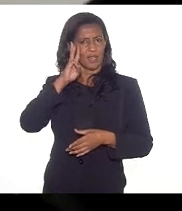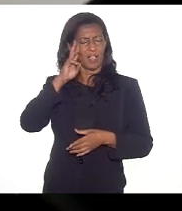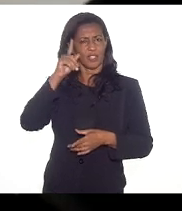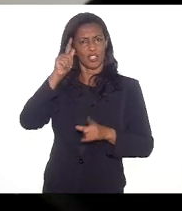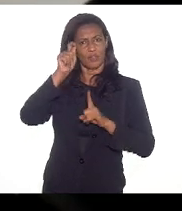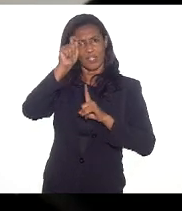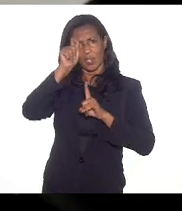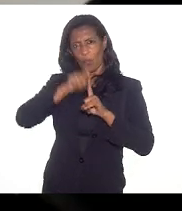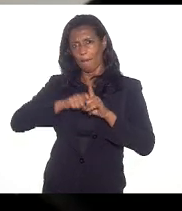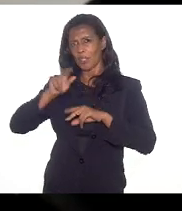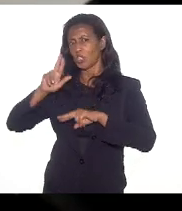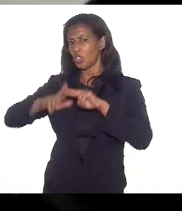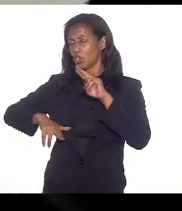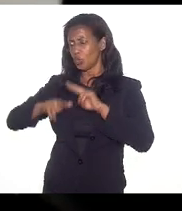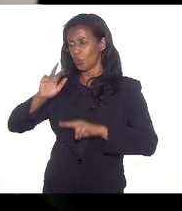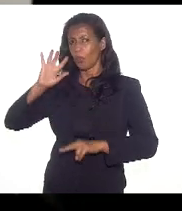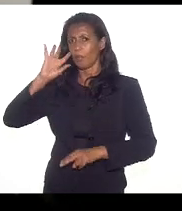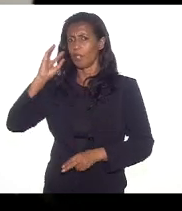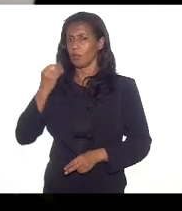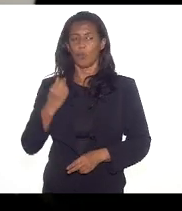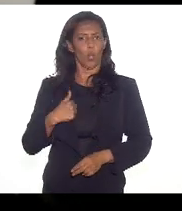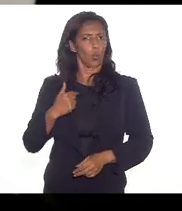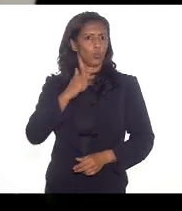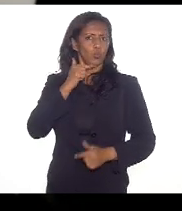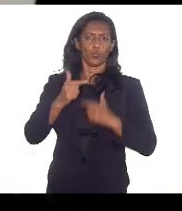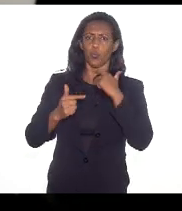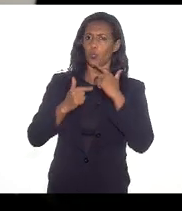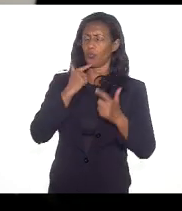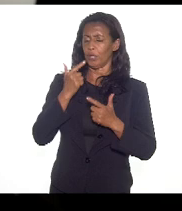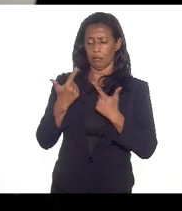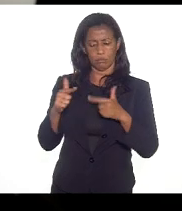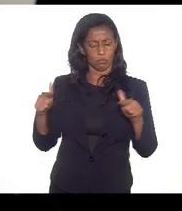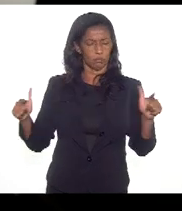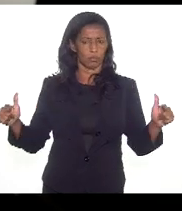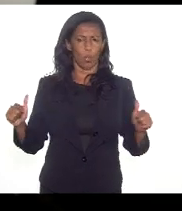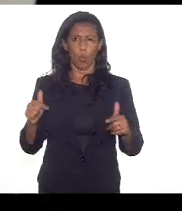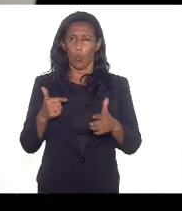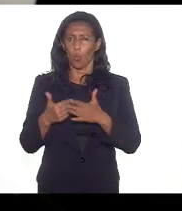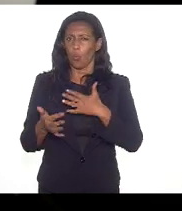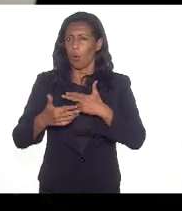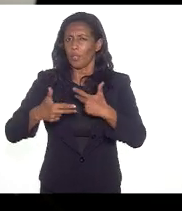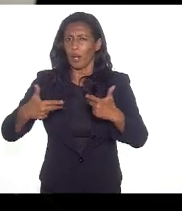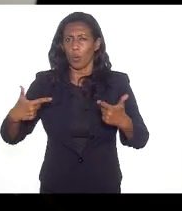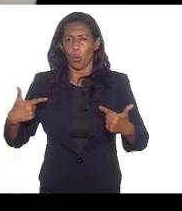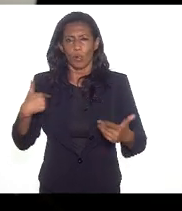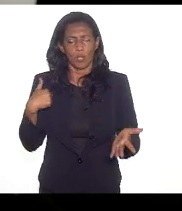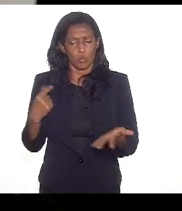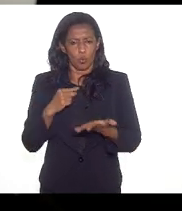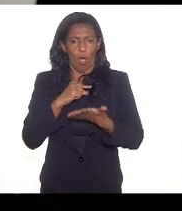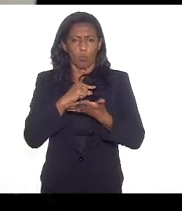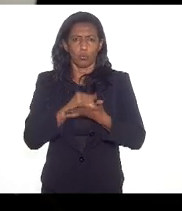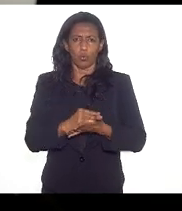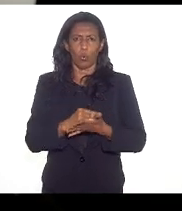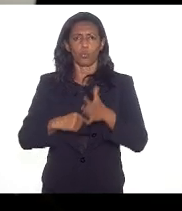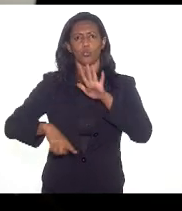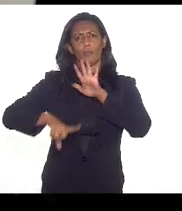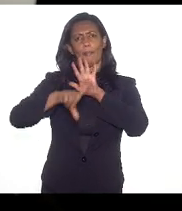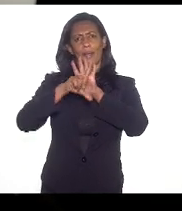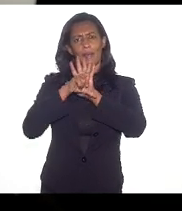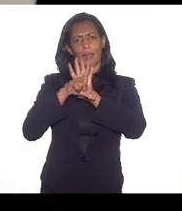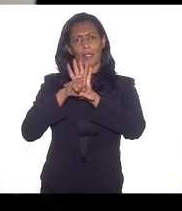para resolver. Eu não tenho dúvida, tá? Eu, qualquer coisa, eu sou autor de uma lei no